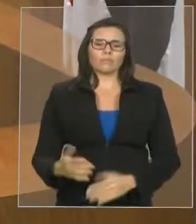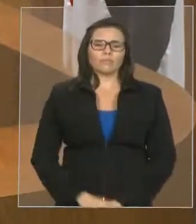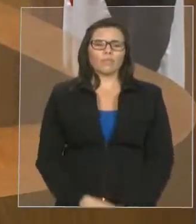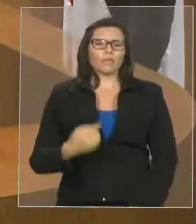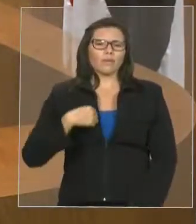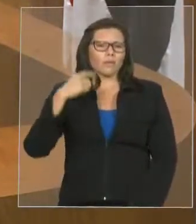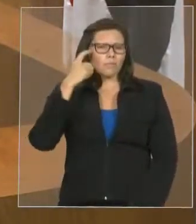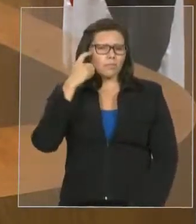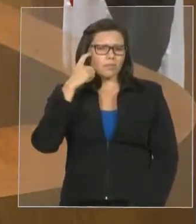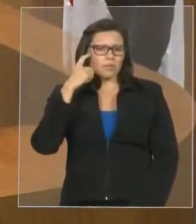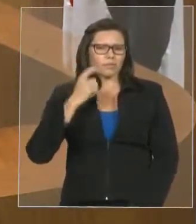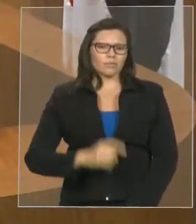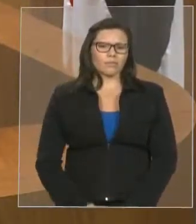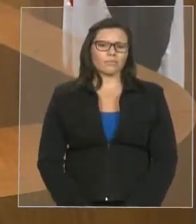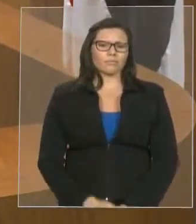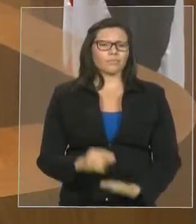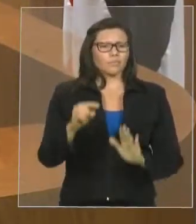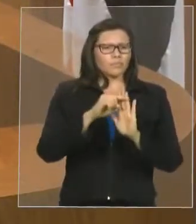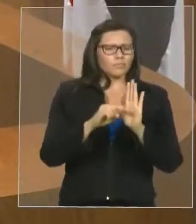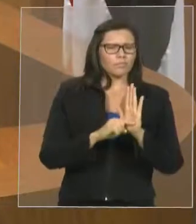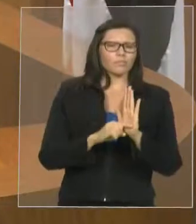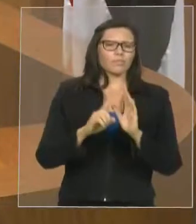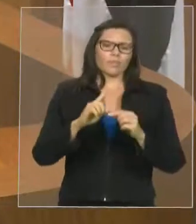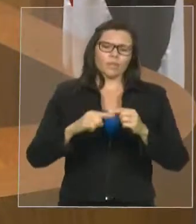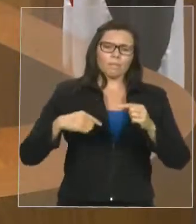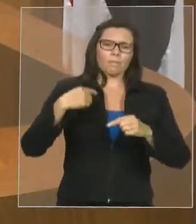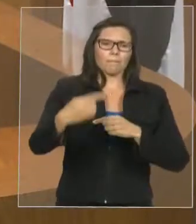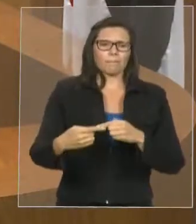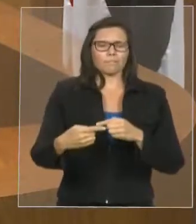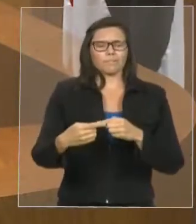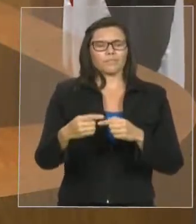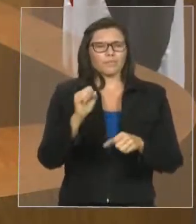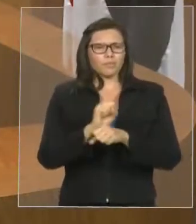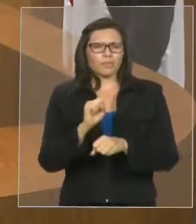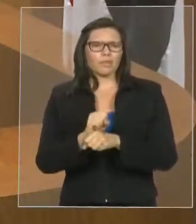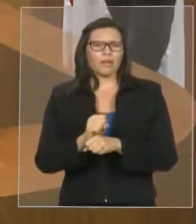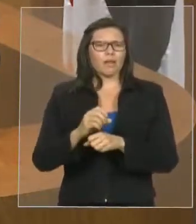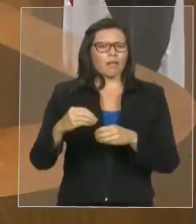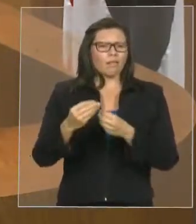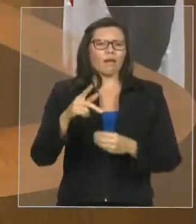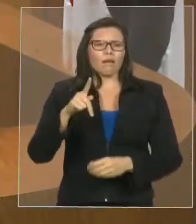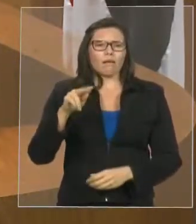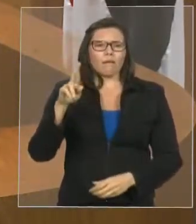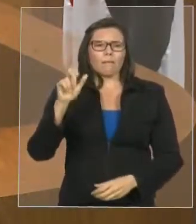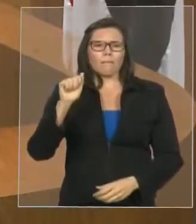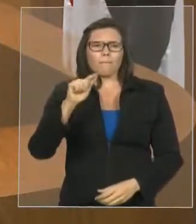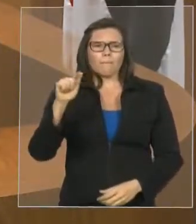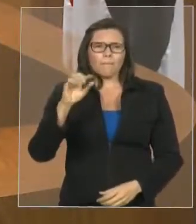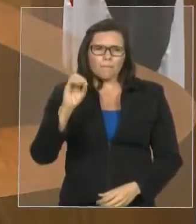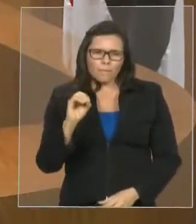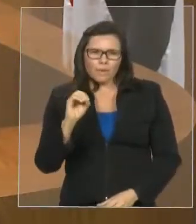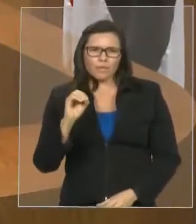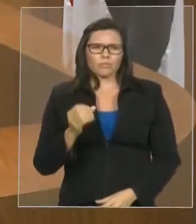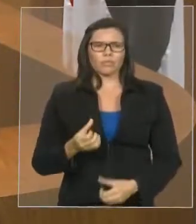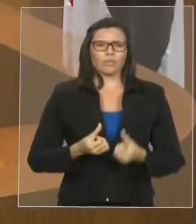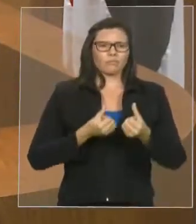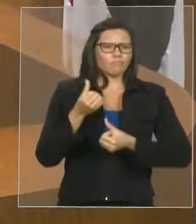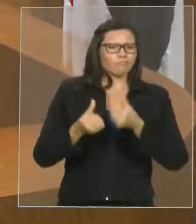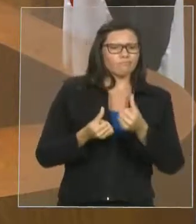prorrogar um programa, não poderia ter vindo através de um projeto de lei para ser discutido na Comissão de Assuntos Econômicos? E aí